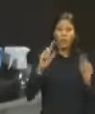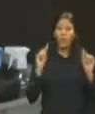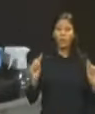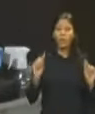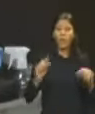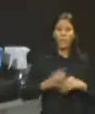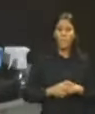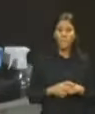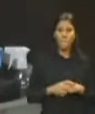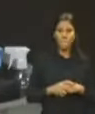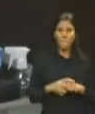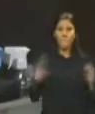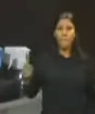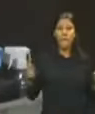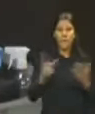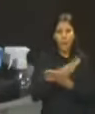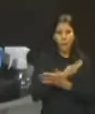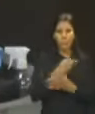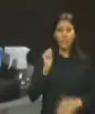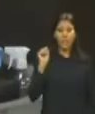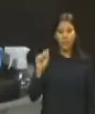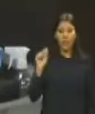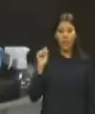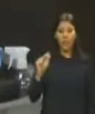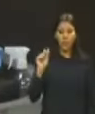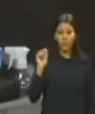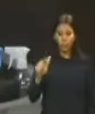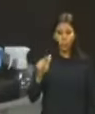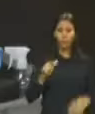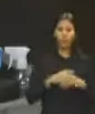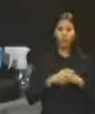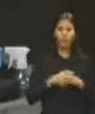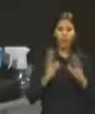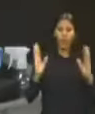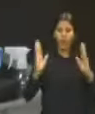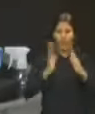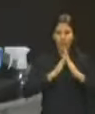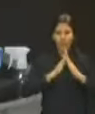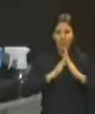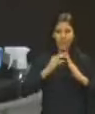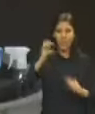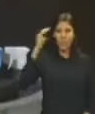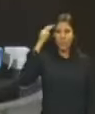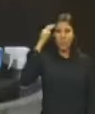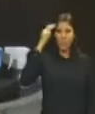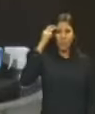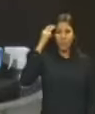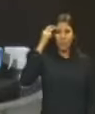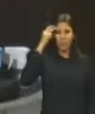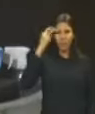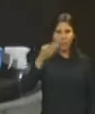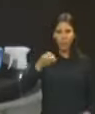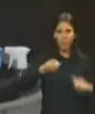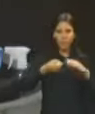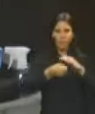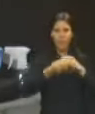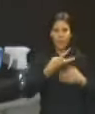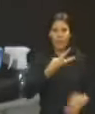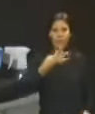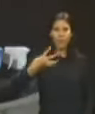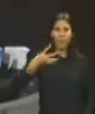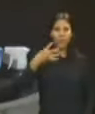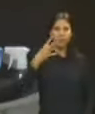os fatos que aconteceram em agosto, daquela casa manicomial, em que foram encontradas 34